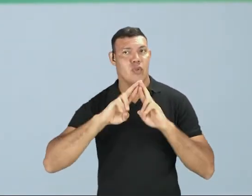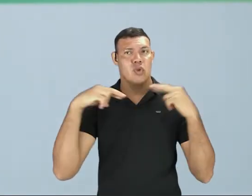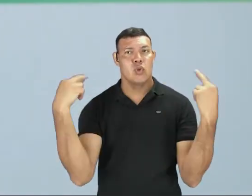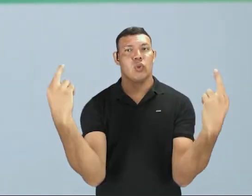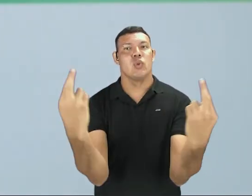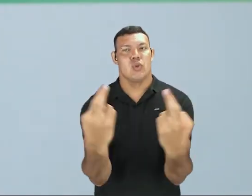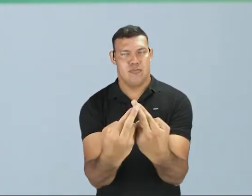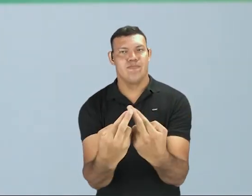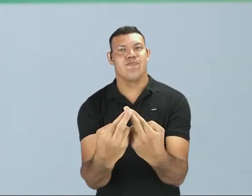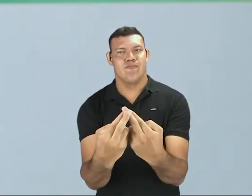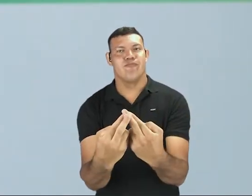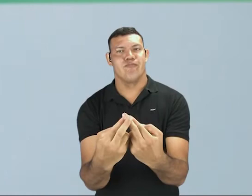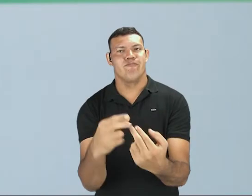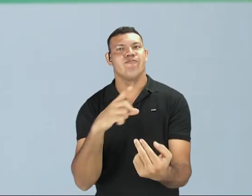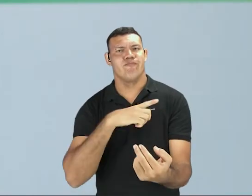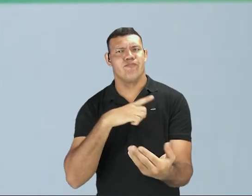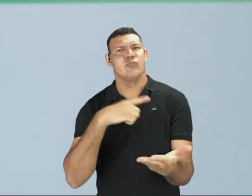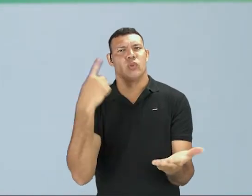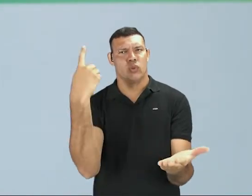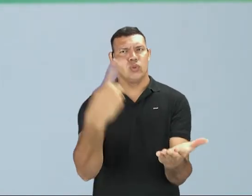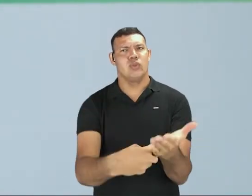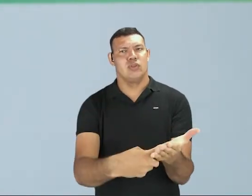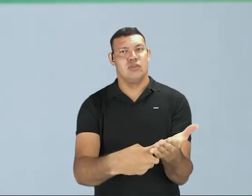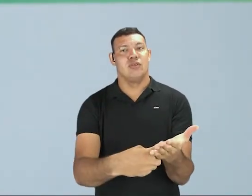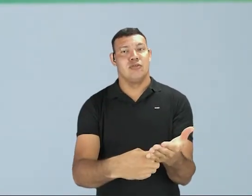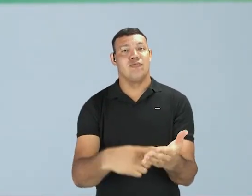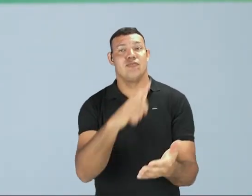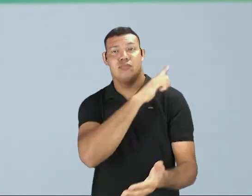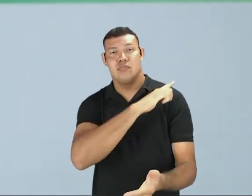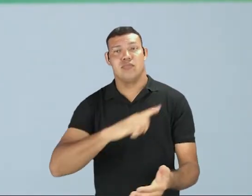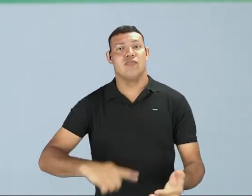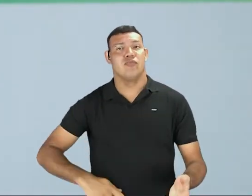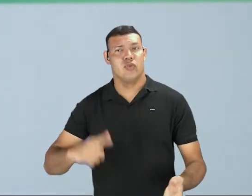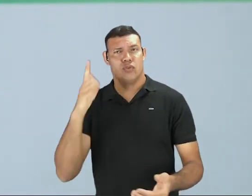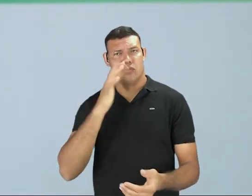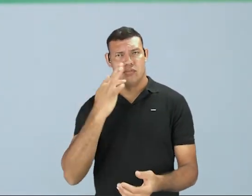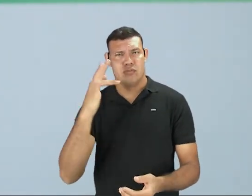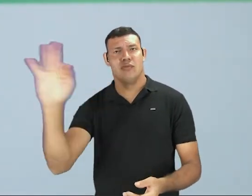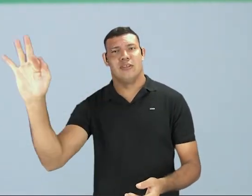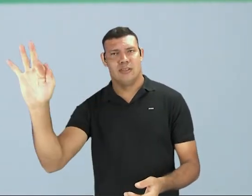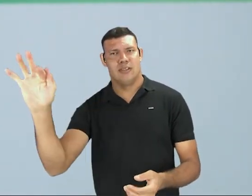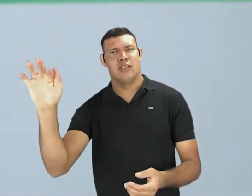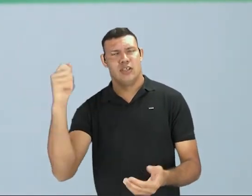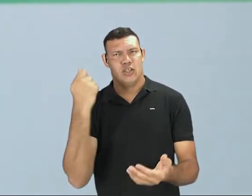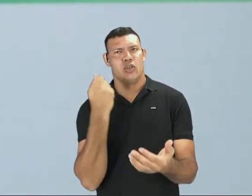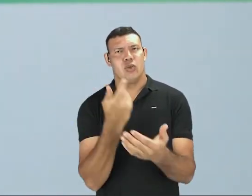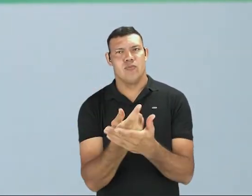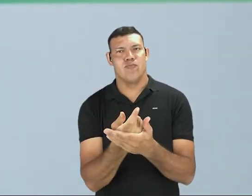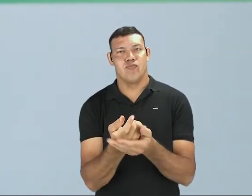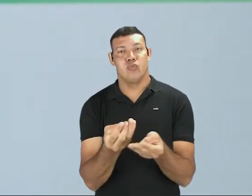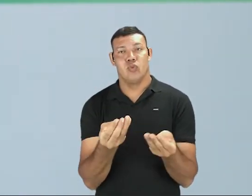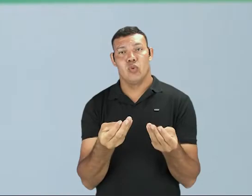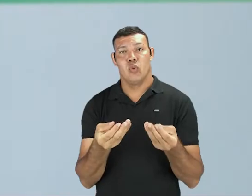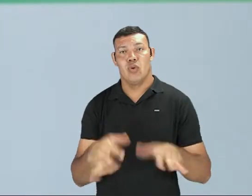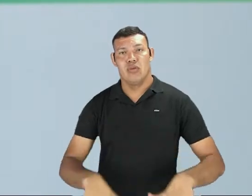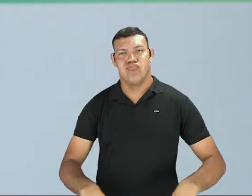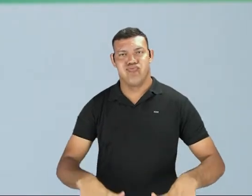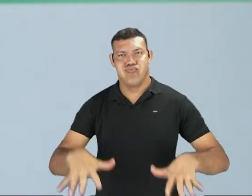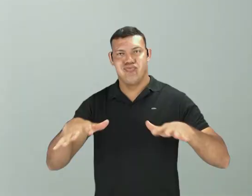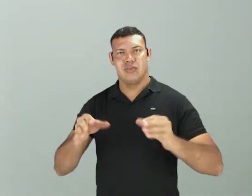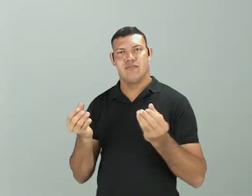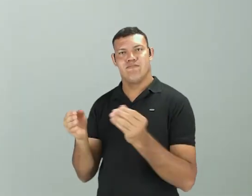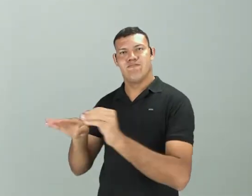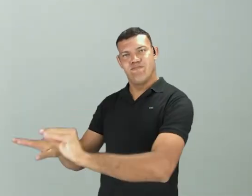1906, e aí tem um acordo de que o governo federal ele vai comprar esse café e vai estocar. E aí, quando o mercado